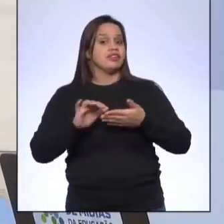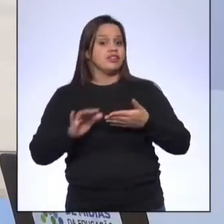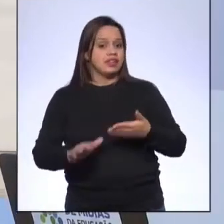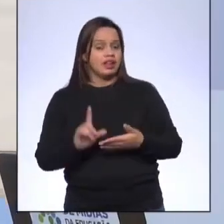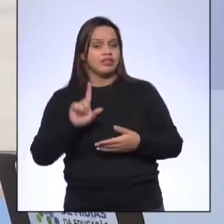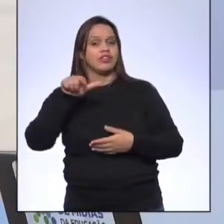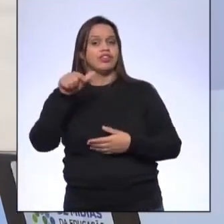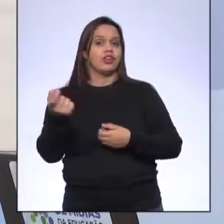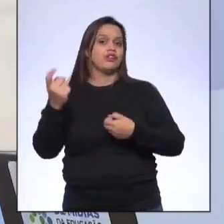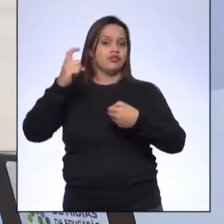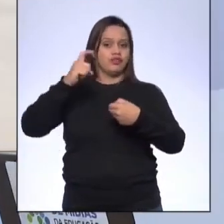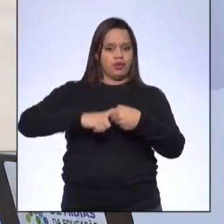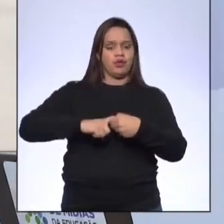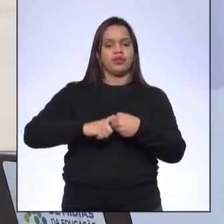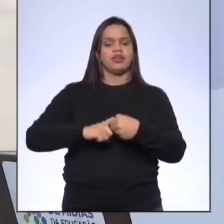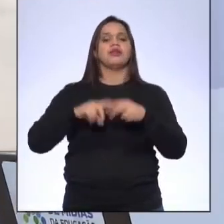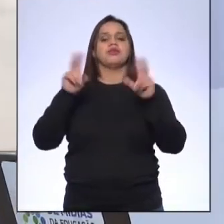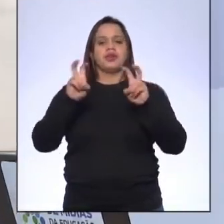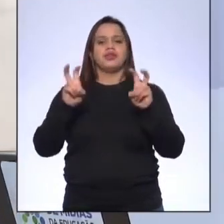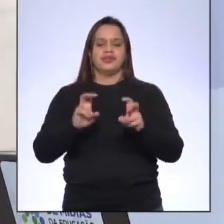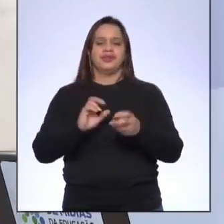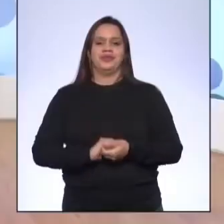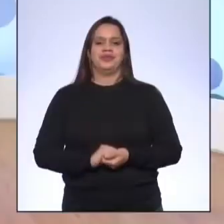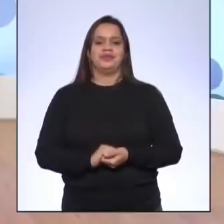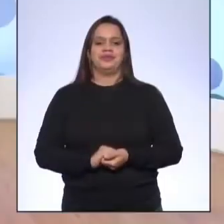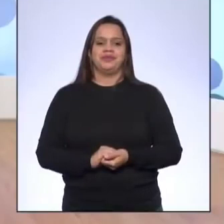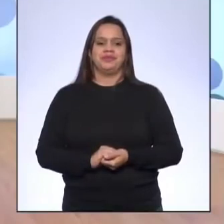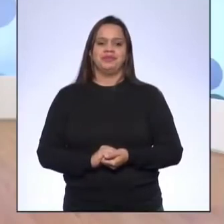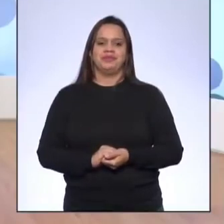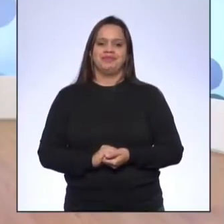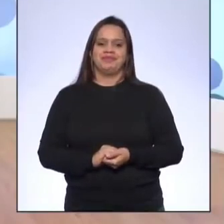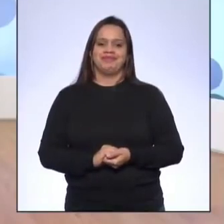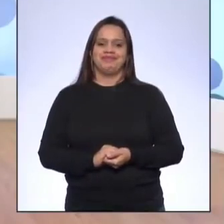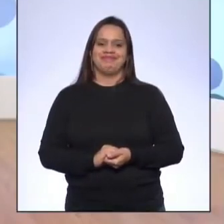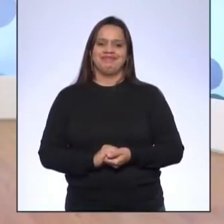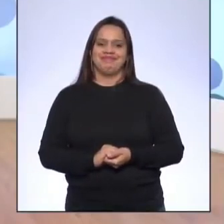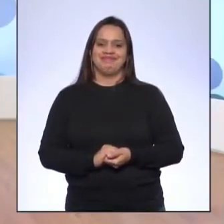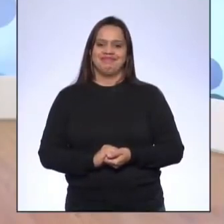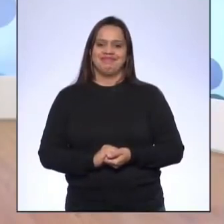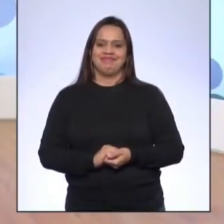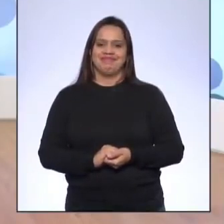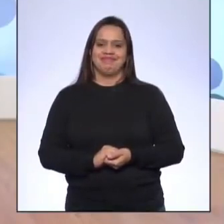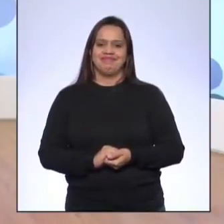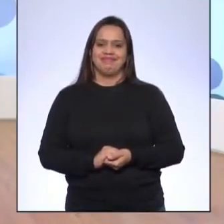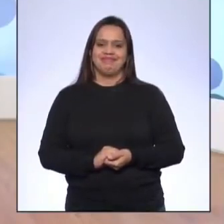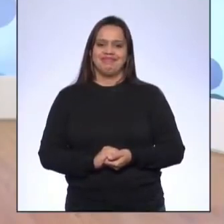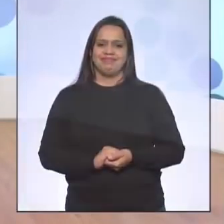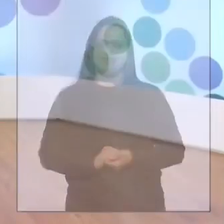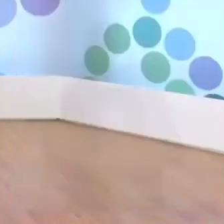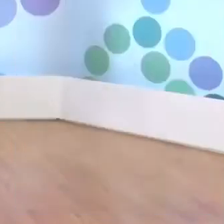nós voltamos na próxima aula com o mesmo assunto. Acabou o tempo. See you.